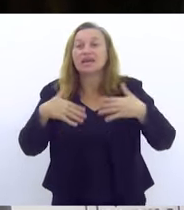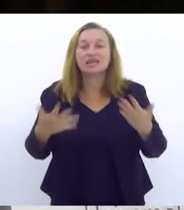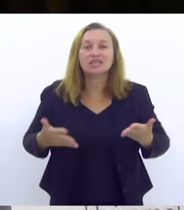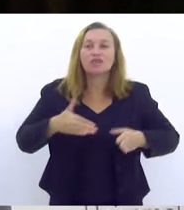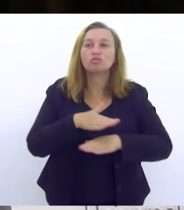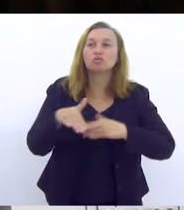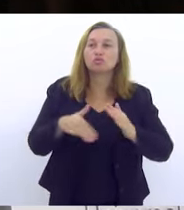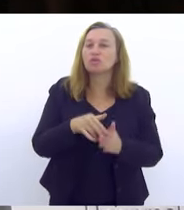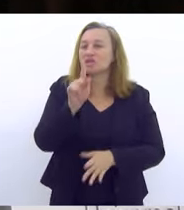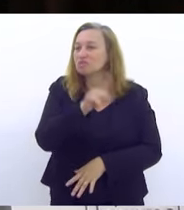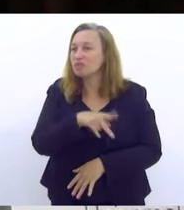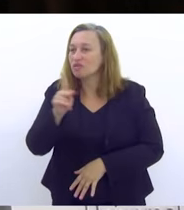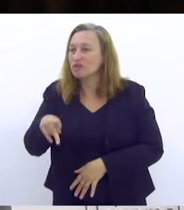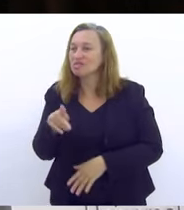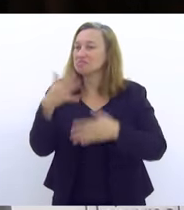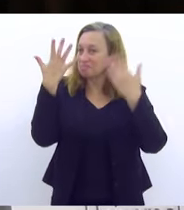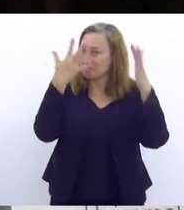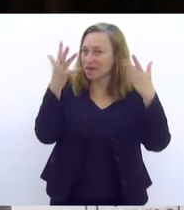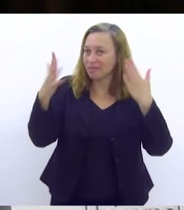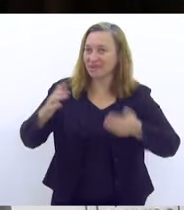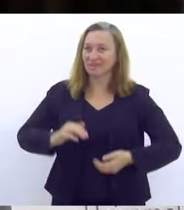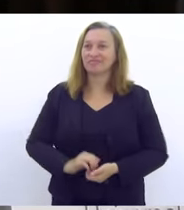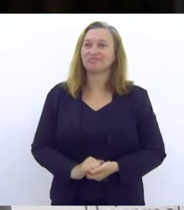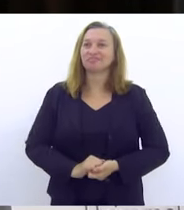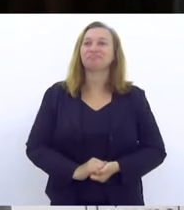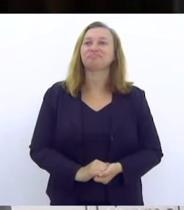as educadoras estão de parabéns.